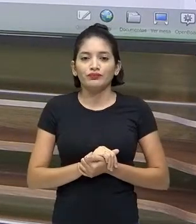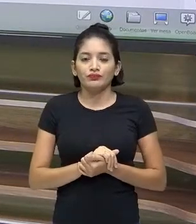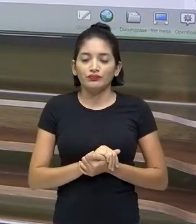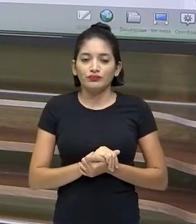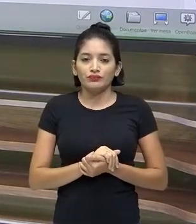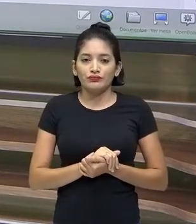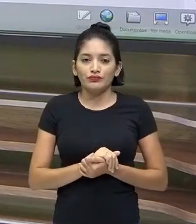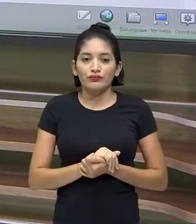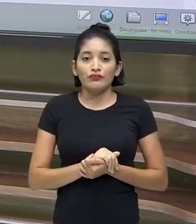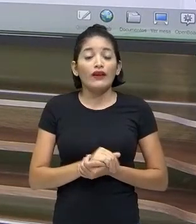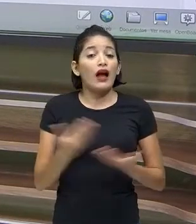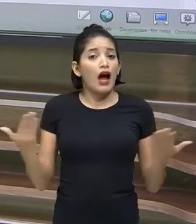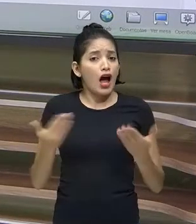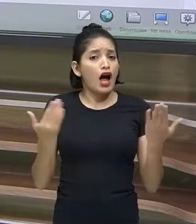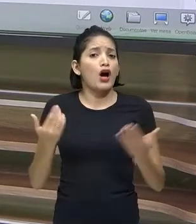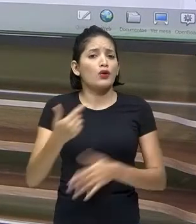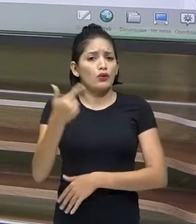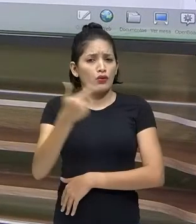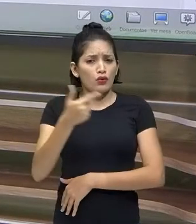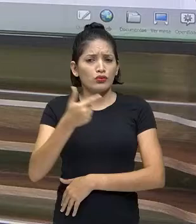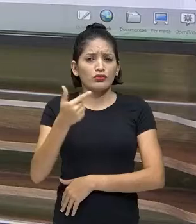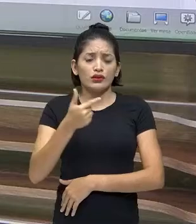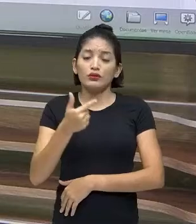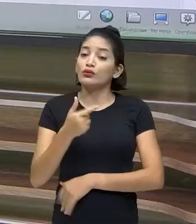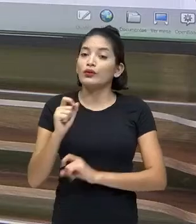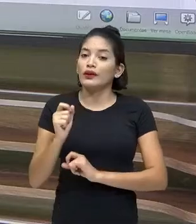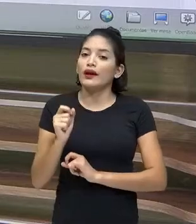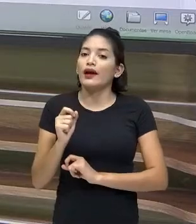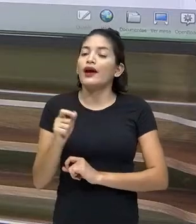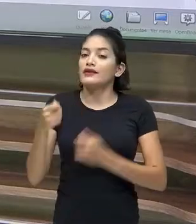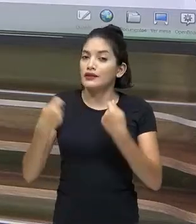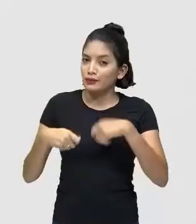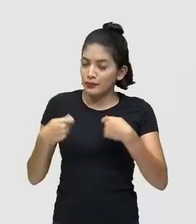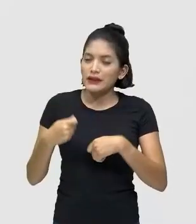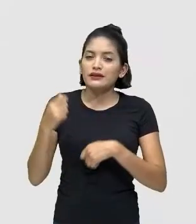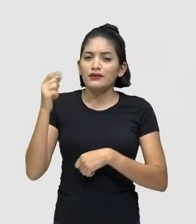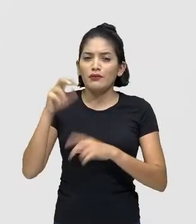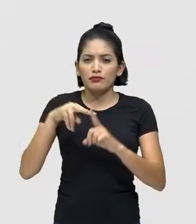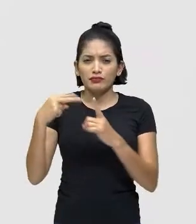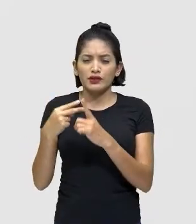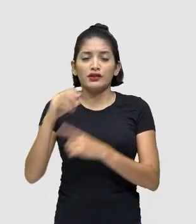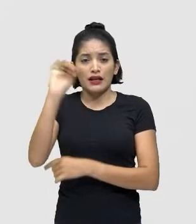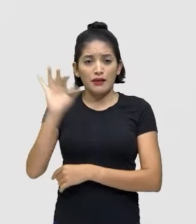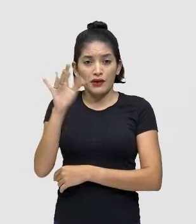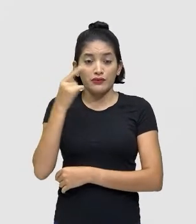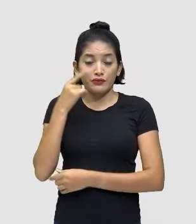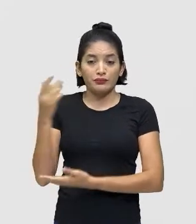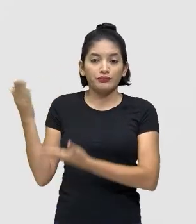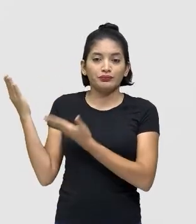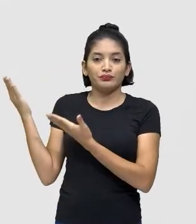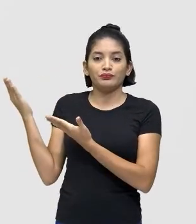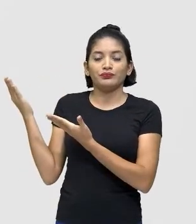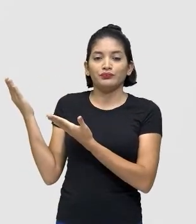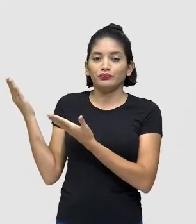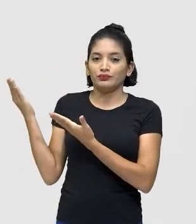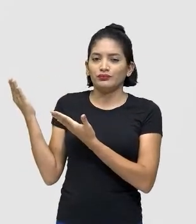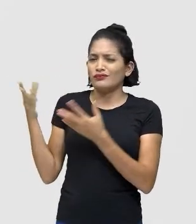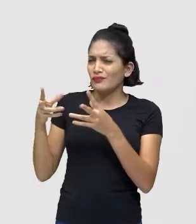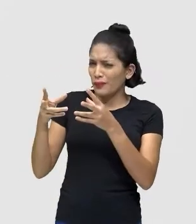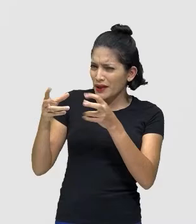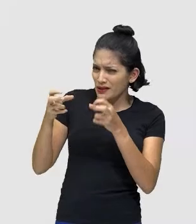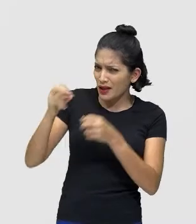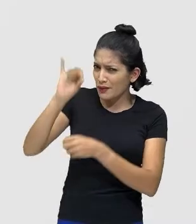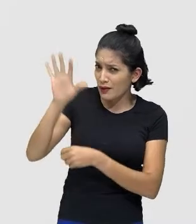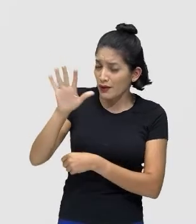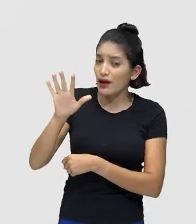logo a alternativa 2, porque ela é uma interpretação de imagem. Vamos lá então, queridos? Olha aí. Olhem bem essa imagem, mas